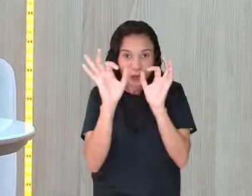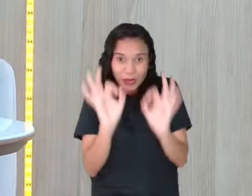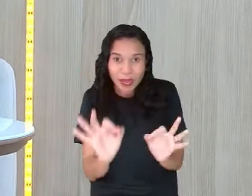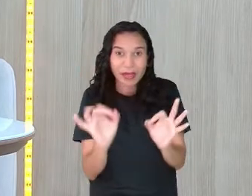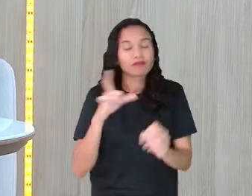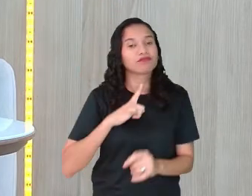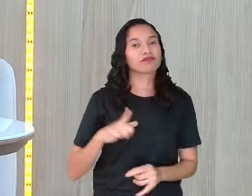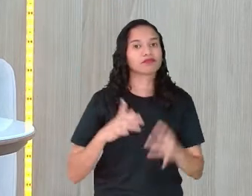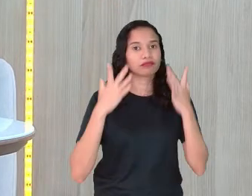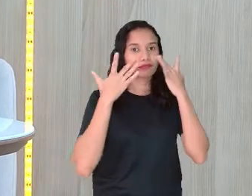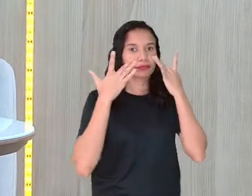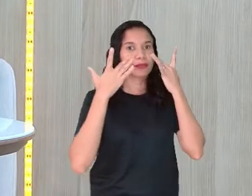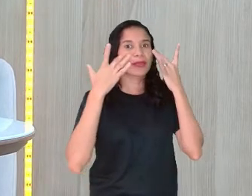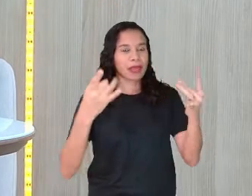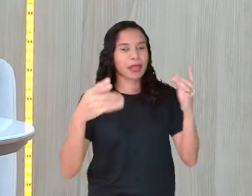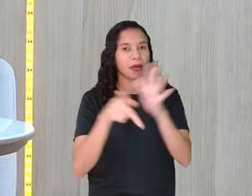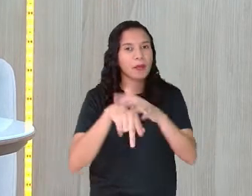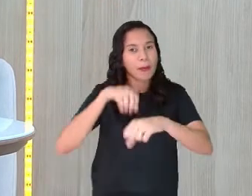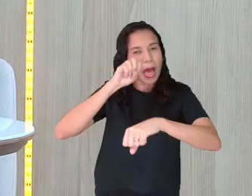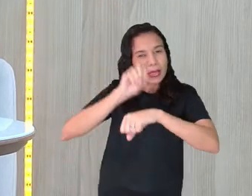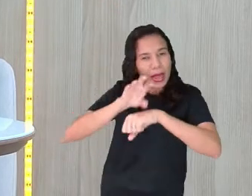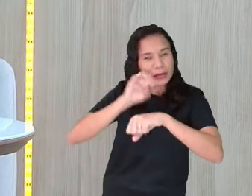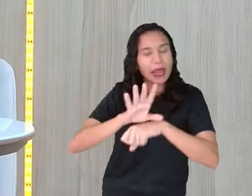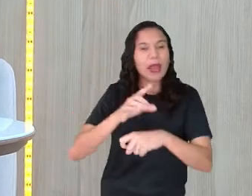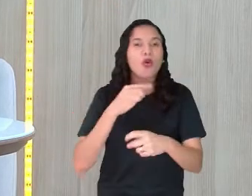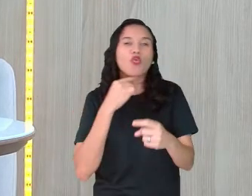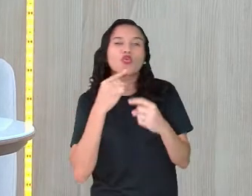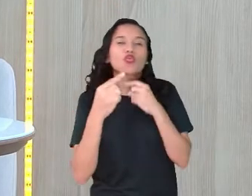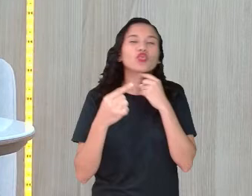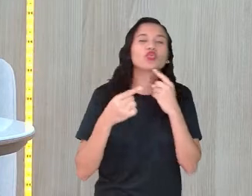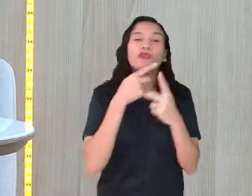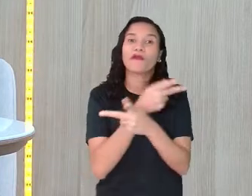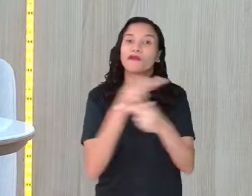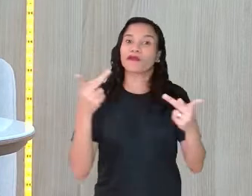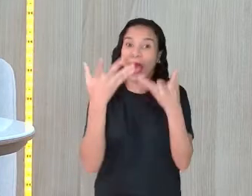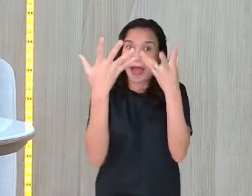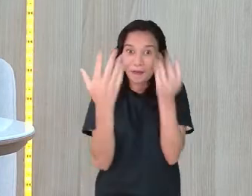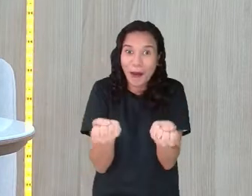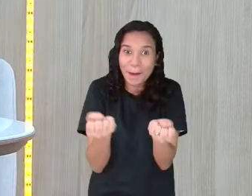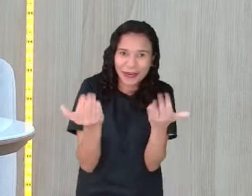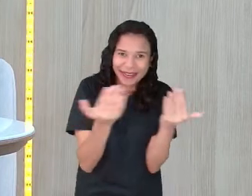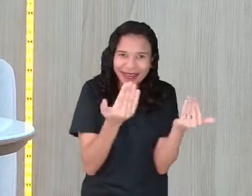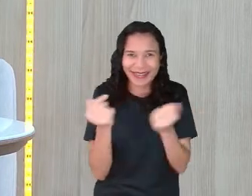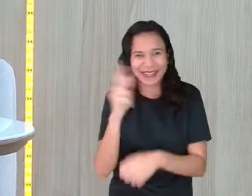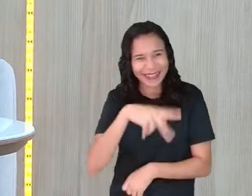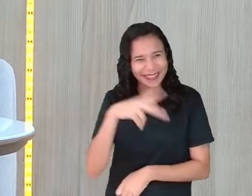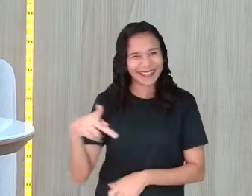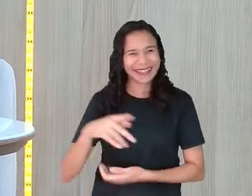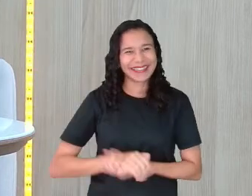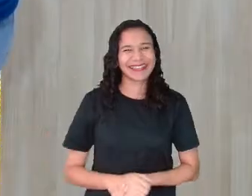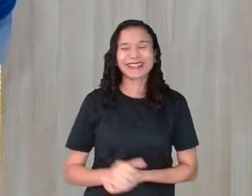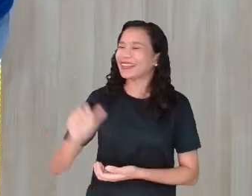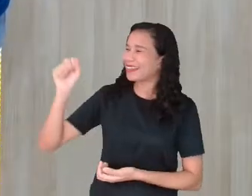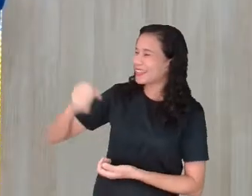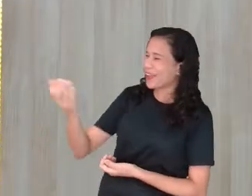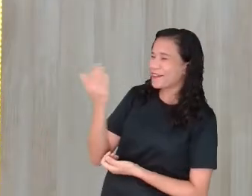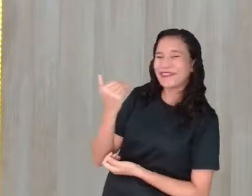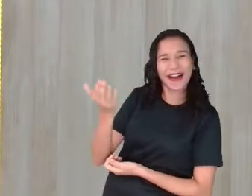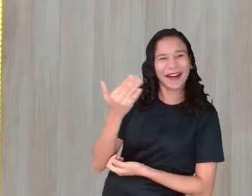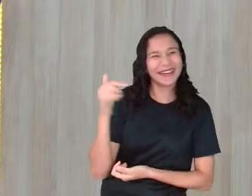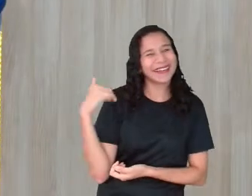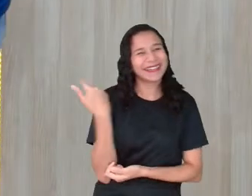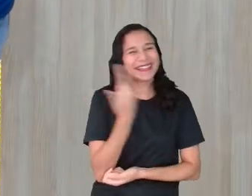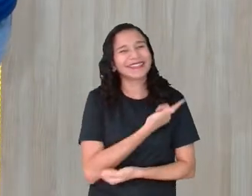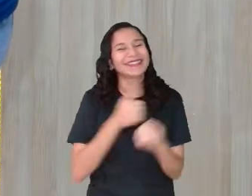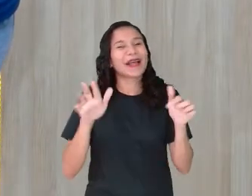aqui bem atenta para os comentários, dúvida de vocês e vamos lá, né, professora Carol? Vamos lá, gente.